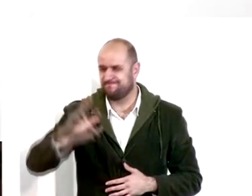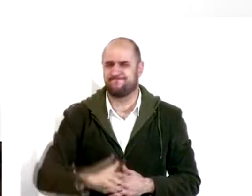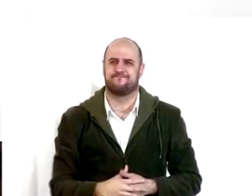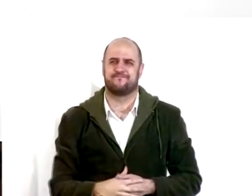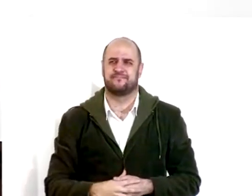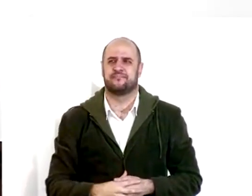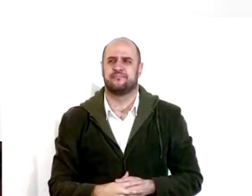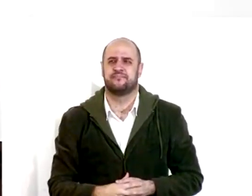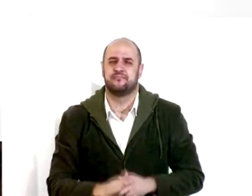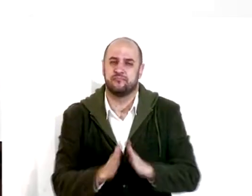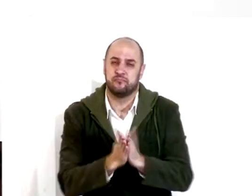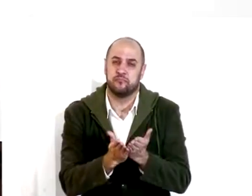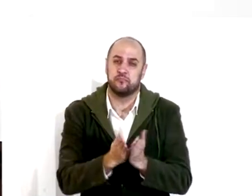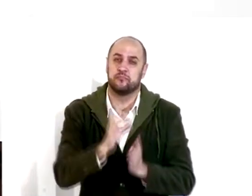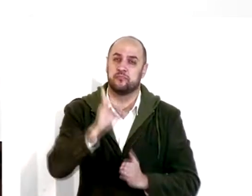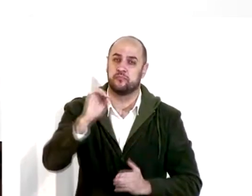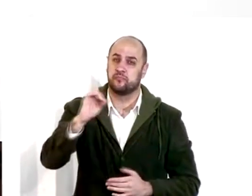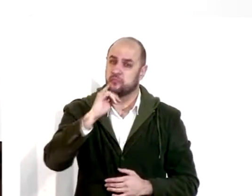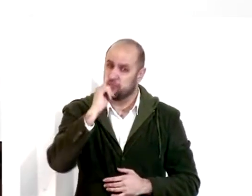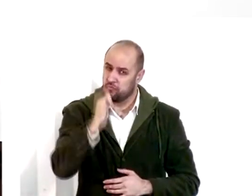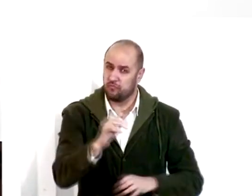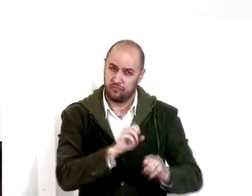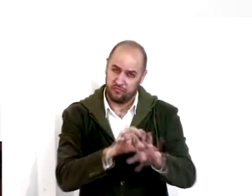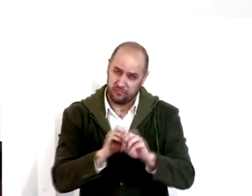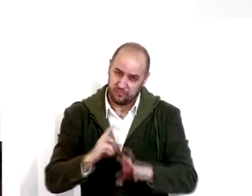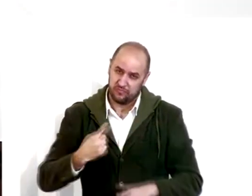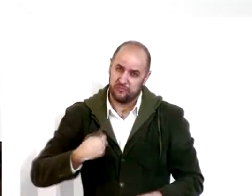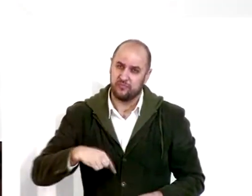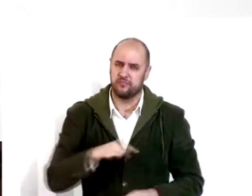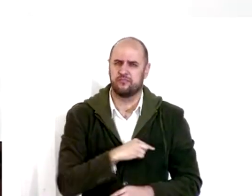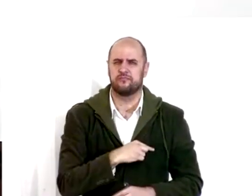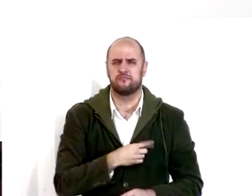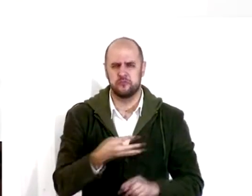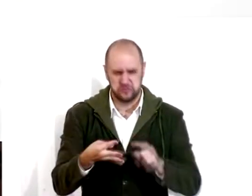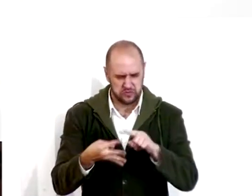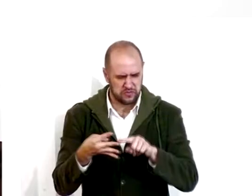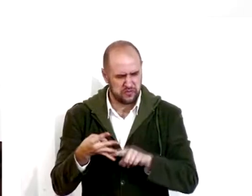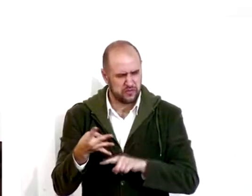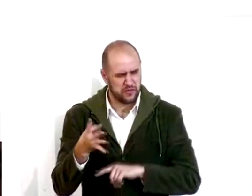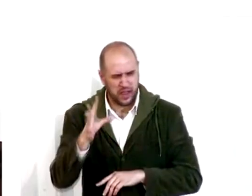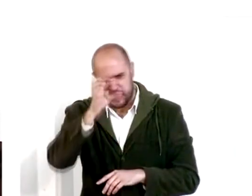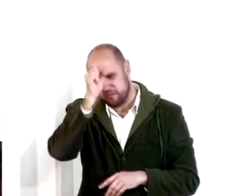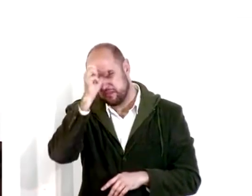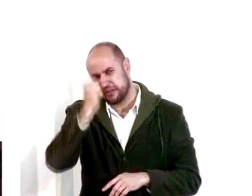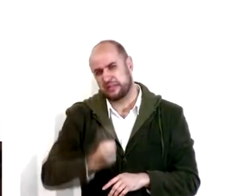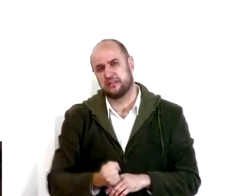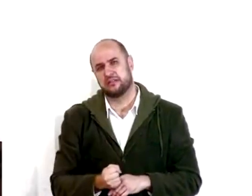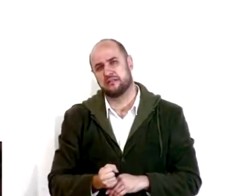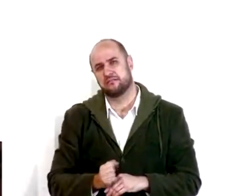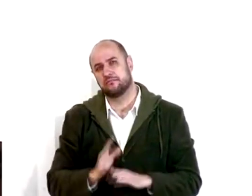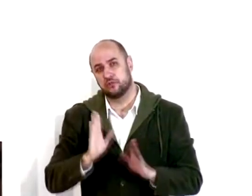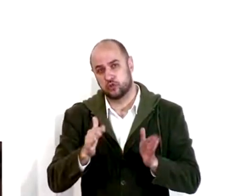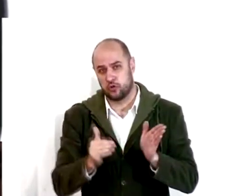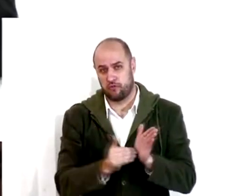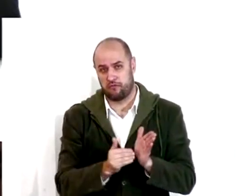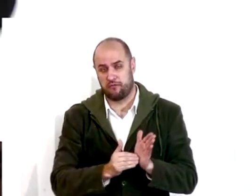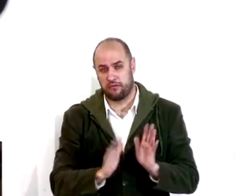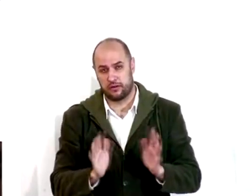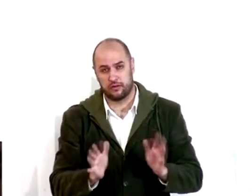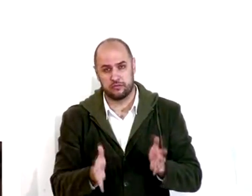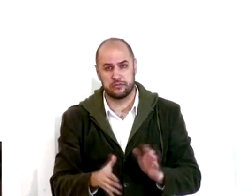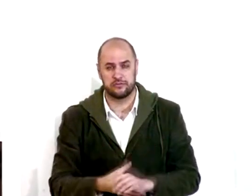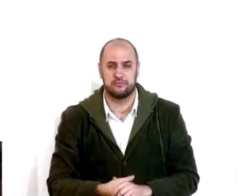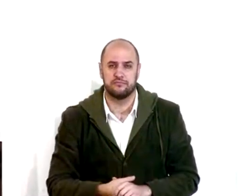isso que a Escritura está nos ensinando. Quantas coisas podemos aprender, já caminhando para o final da